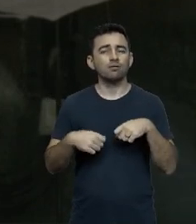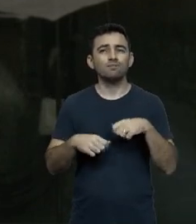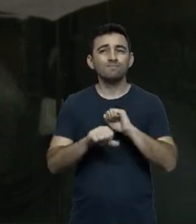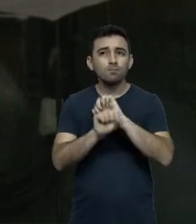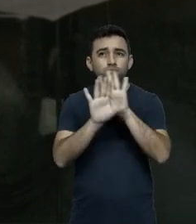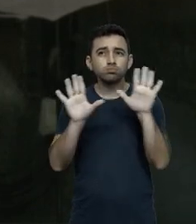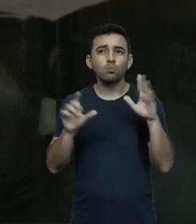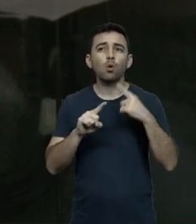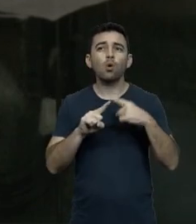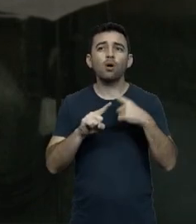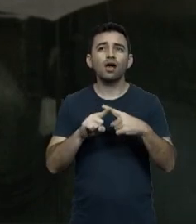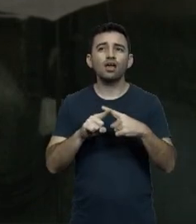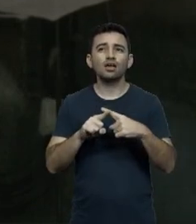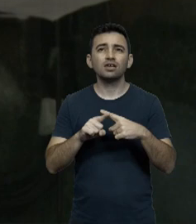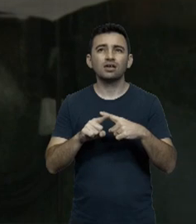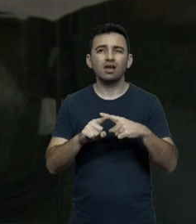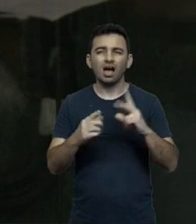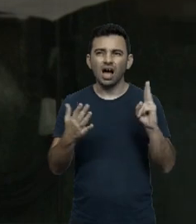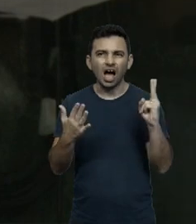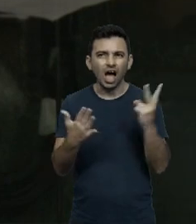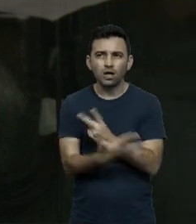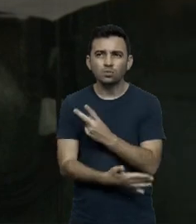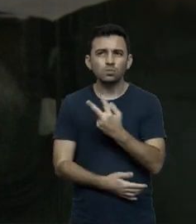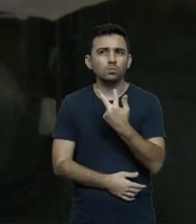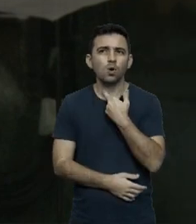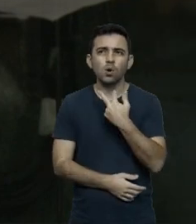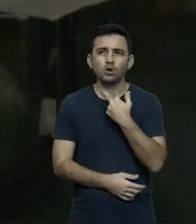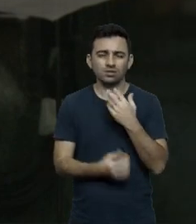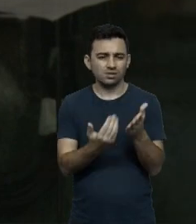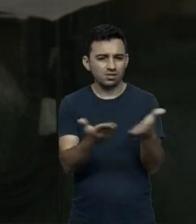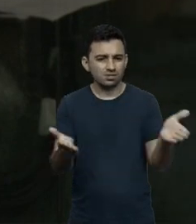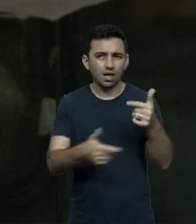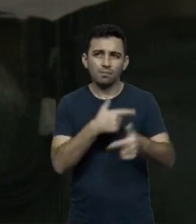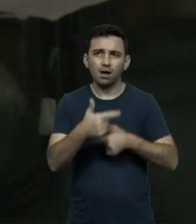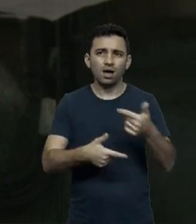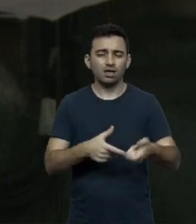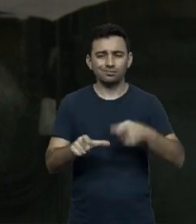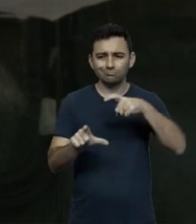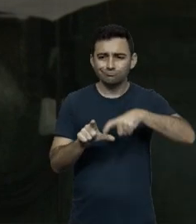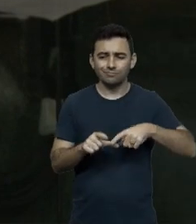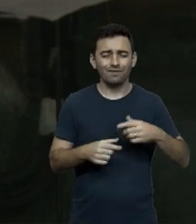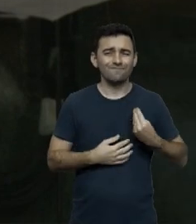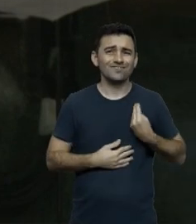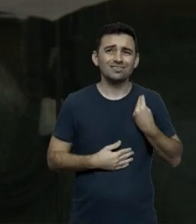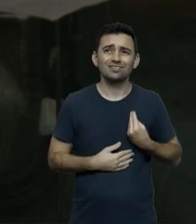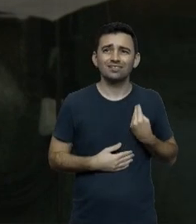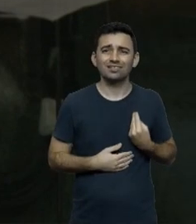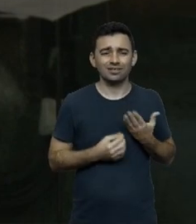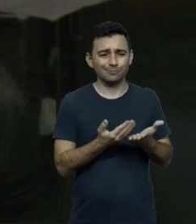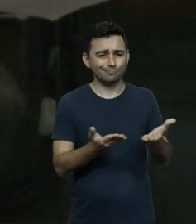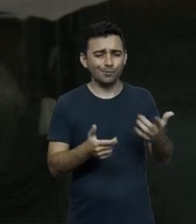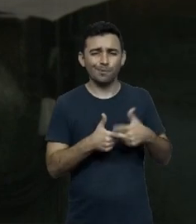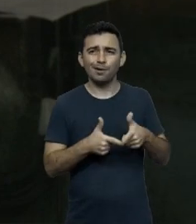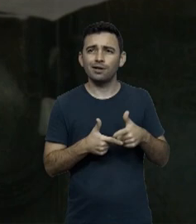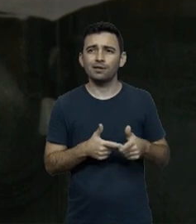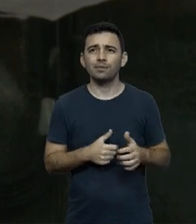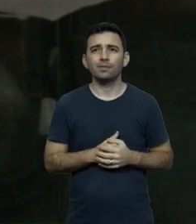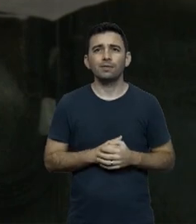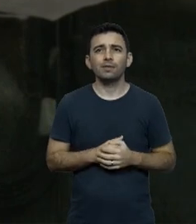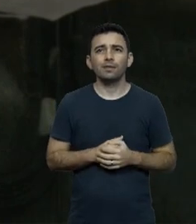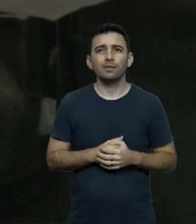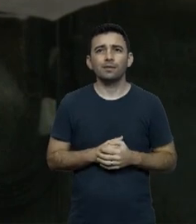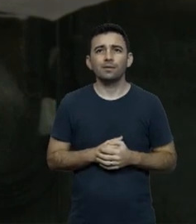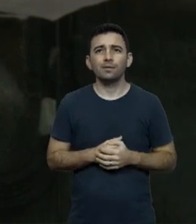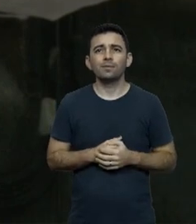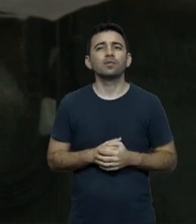porque a injustiça não pode ser cometido para os trabalhadores que dependem disso para sua sobrevivência ó e